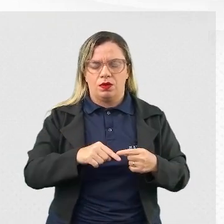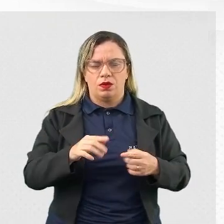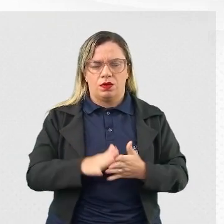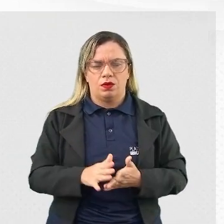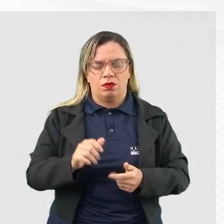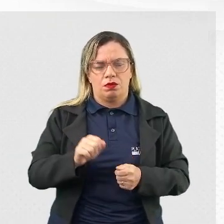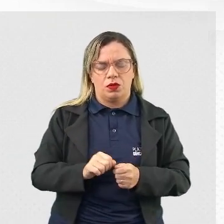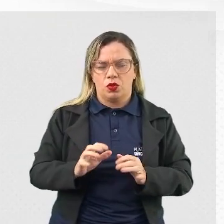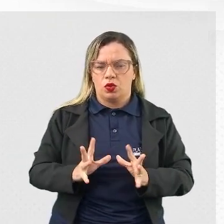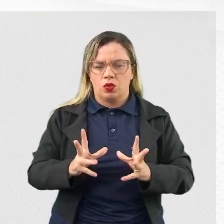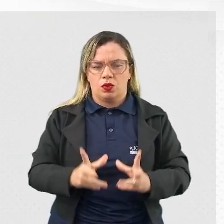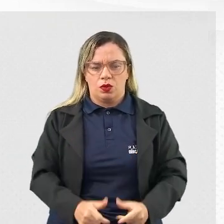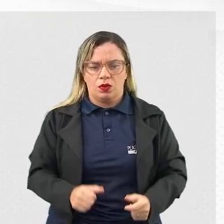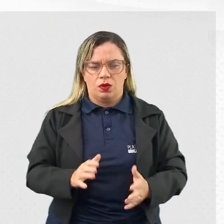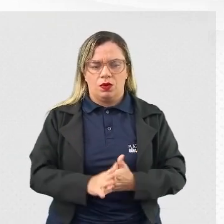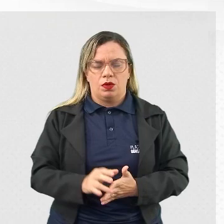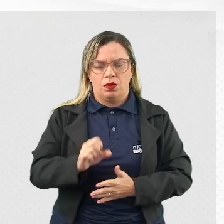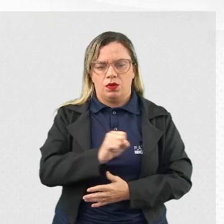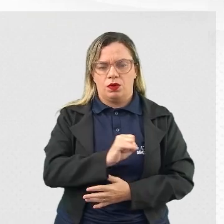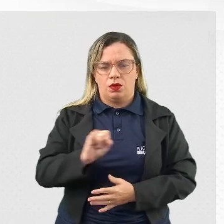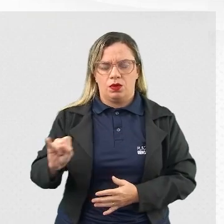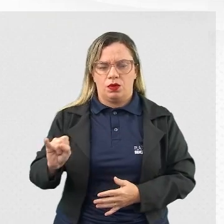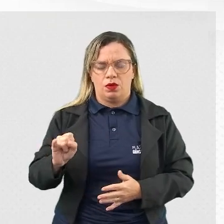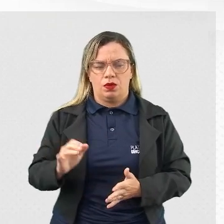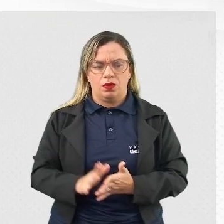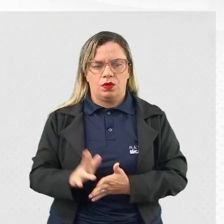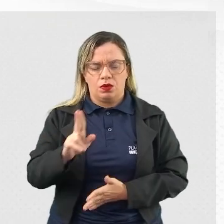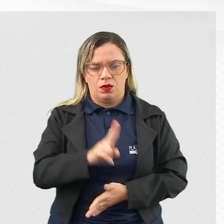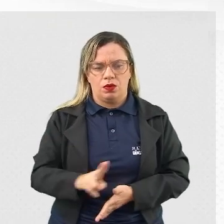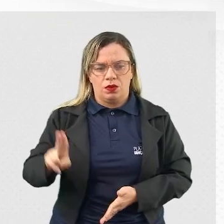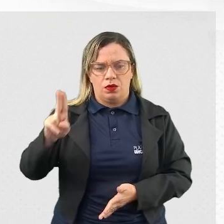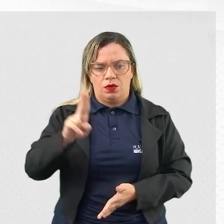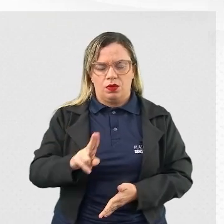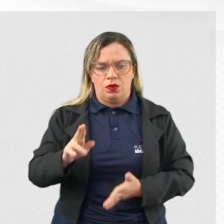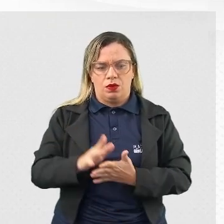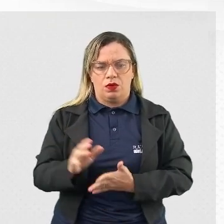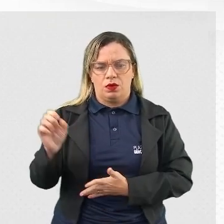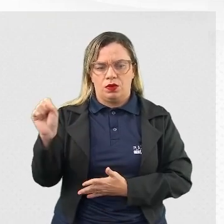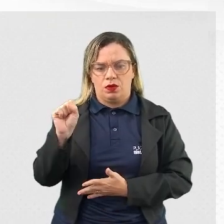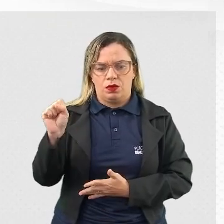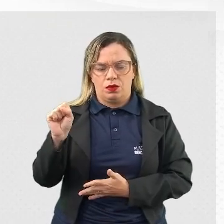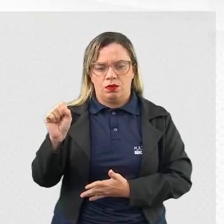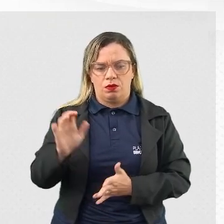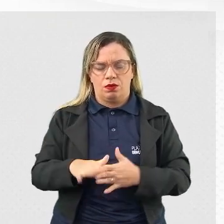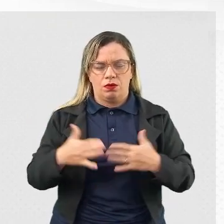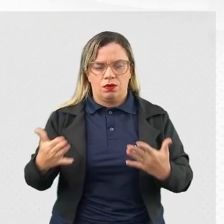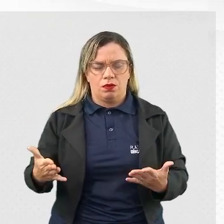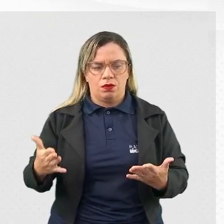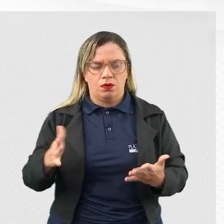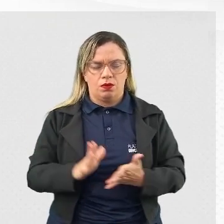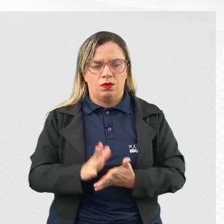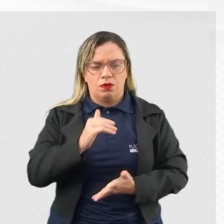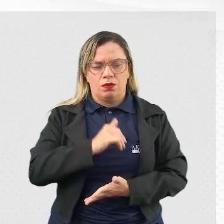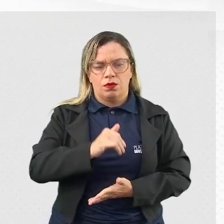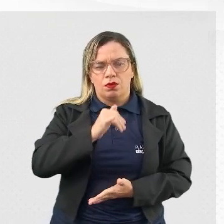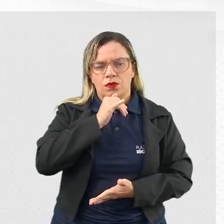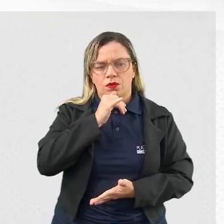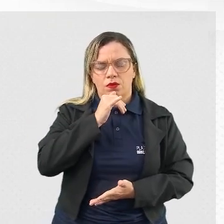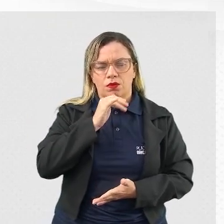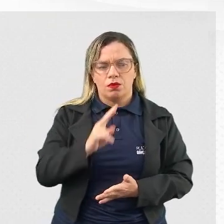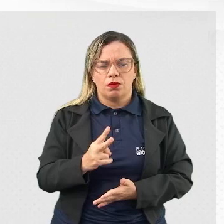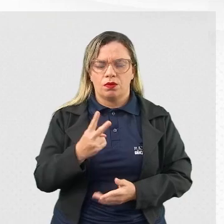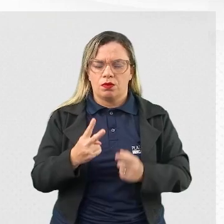volta. No sistema internacional, a unidade de período é segundos. Então, dois exemplos